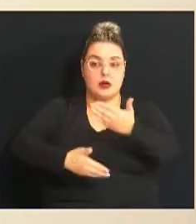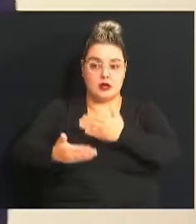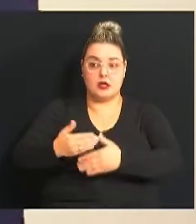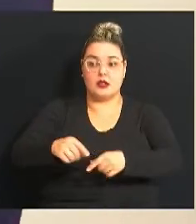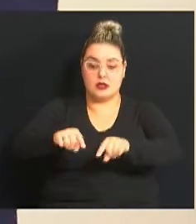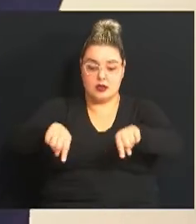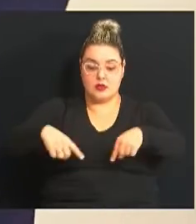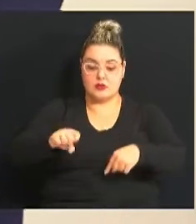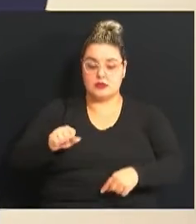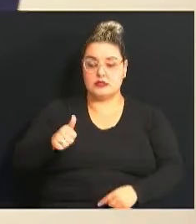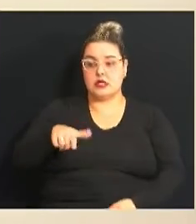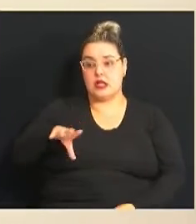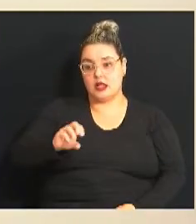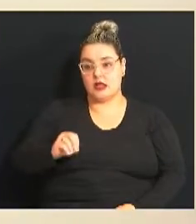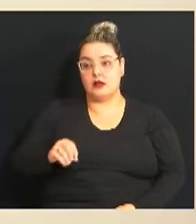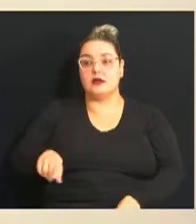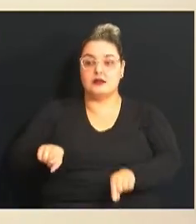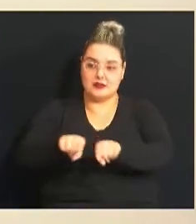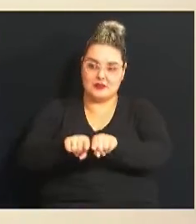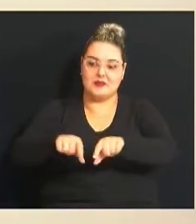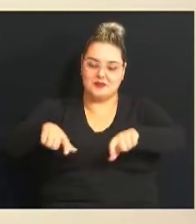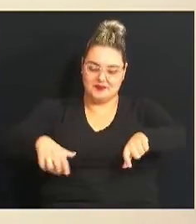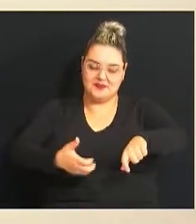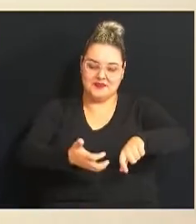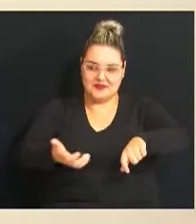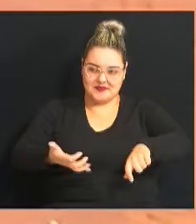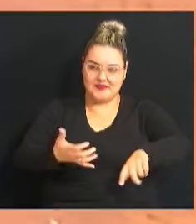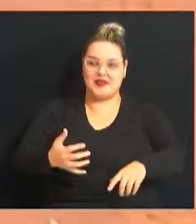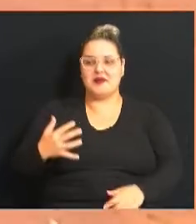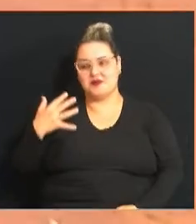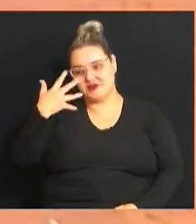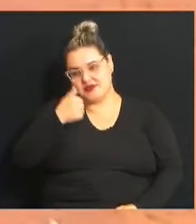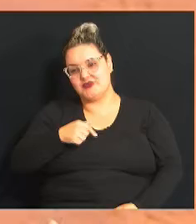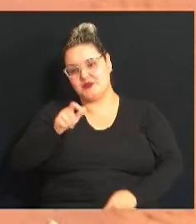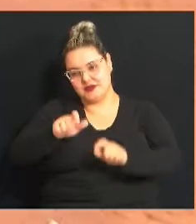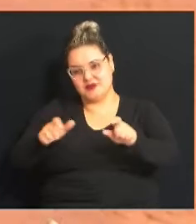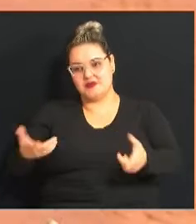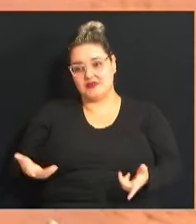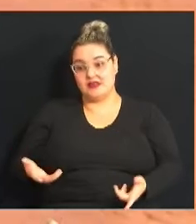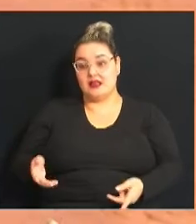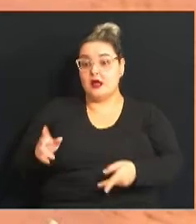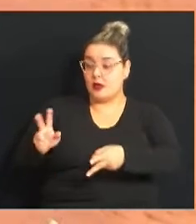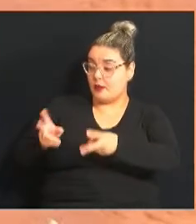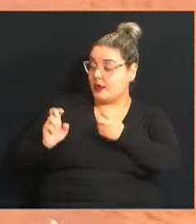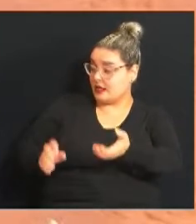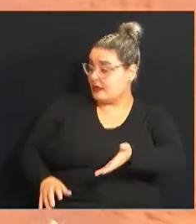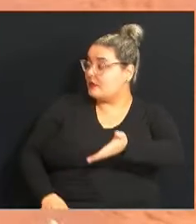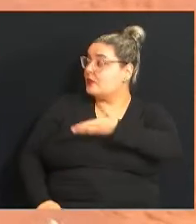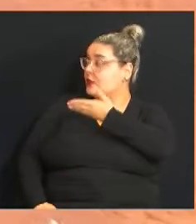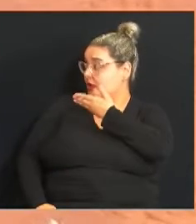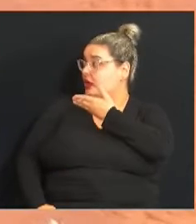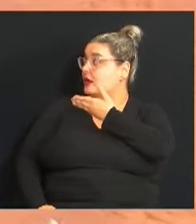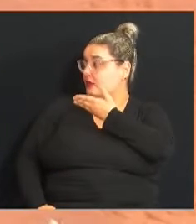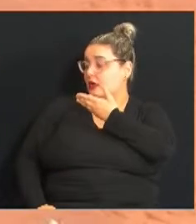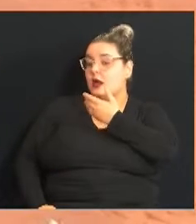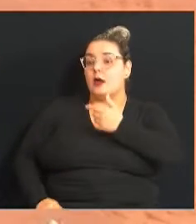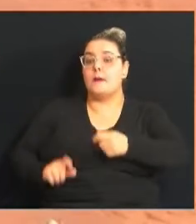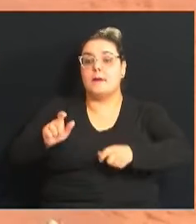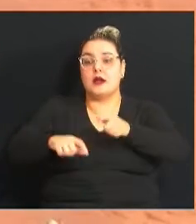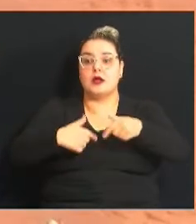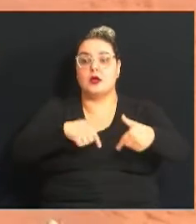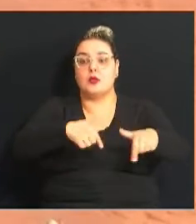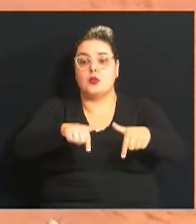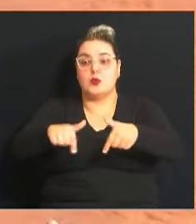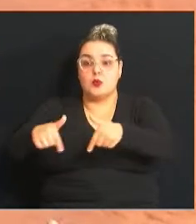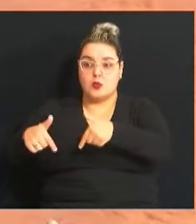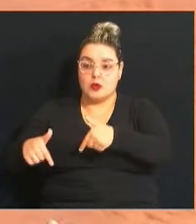também. E fora o campo de futebol aí que vai estar gramadinho, bonitinho para as pessoas. Bom, dá para perceber ao fundo aqui, ó, o pessoal trabalhando, não é?